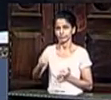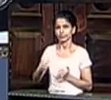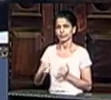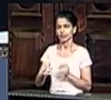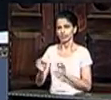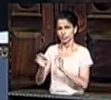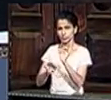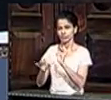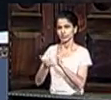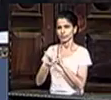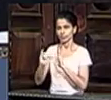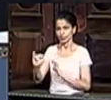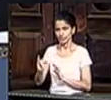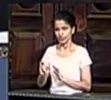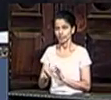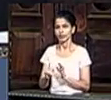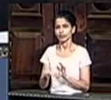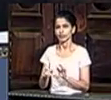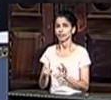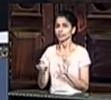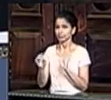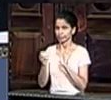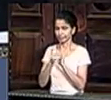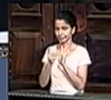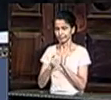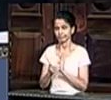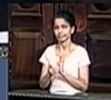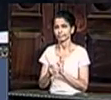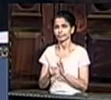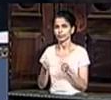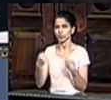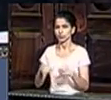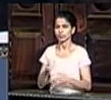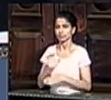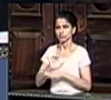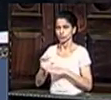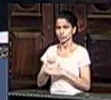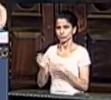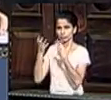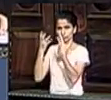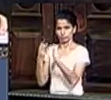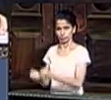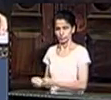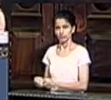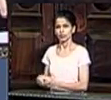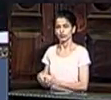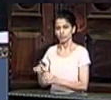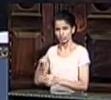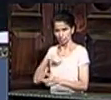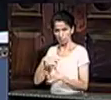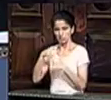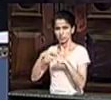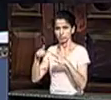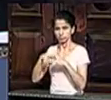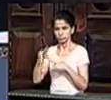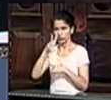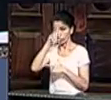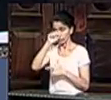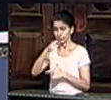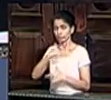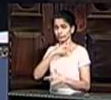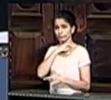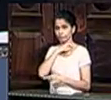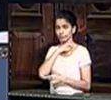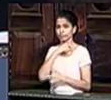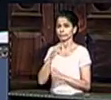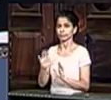projeto de lei que é um projecto calamidade pública é o estado assumir sim a um estado de calamidade mas há um estado de calamidade